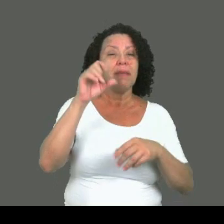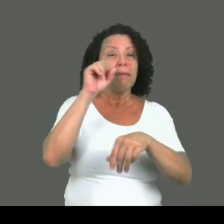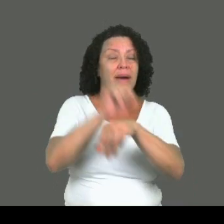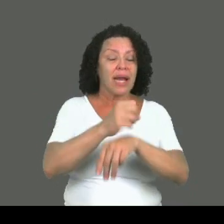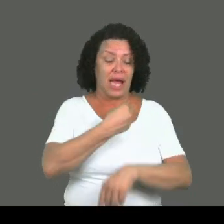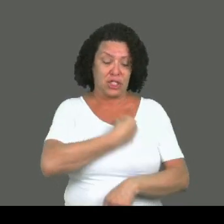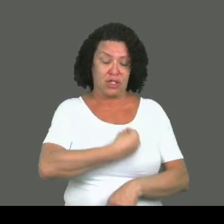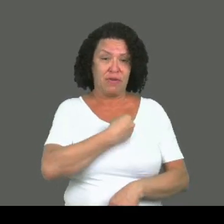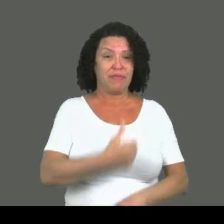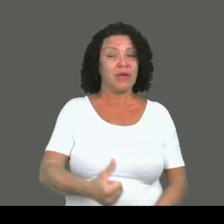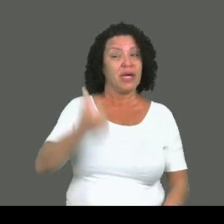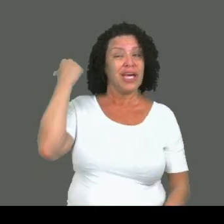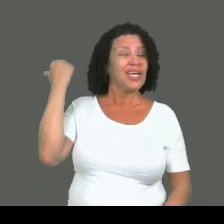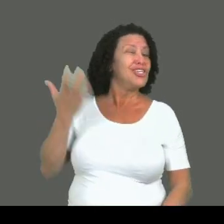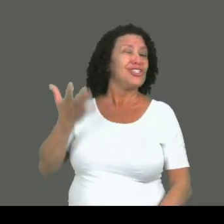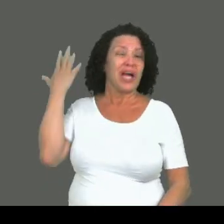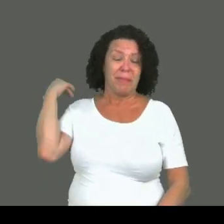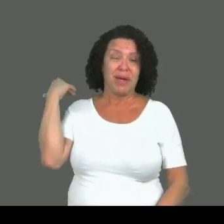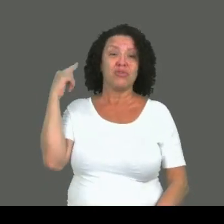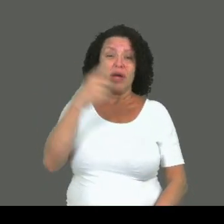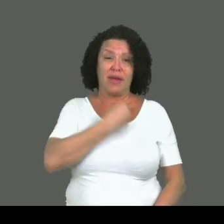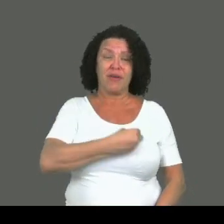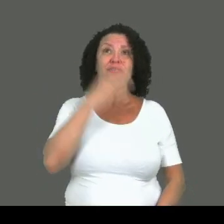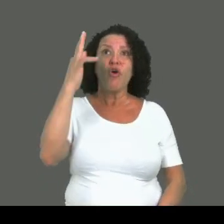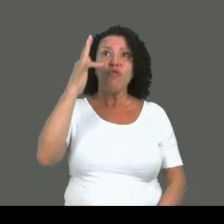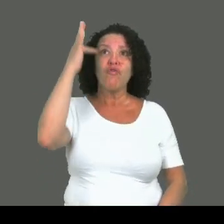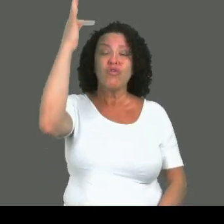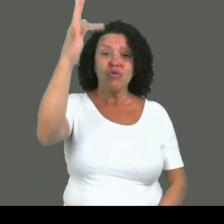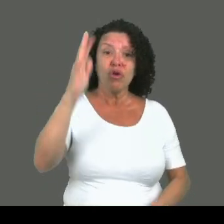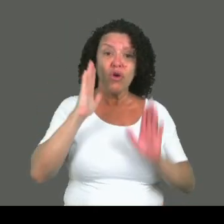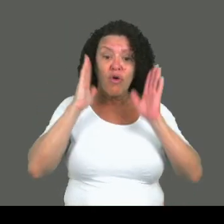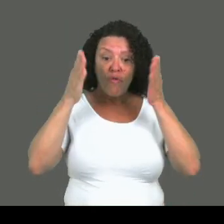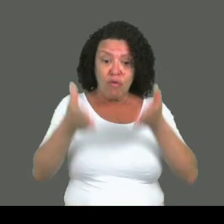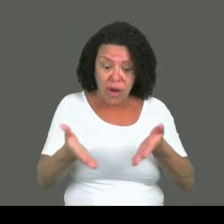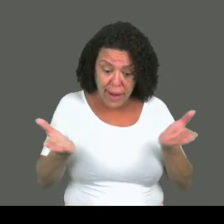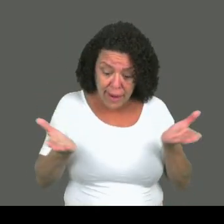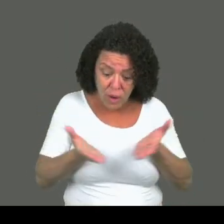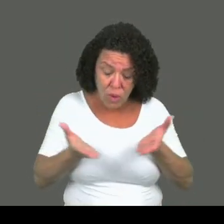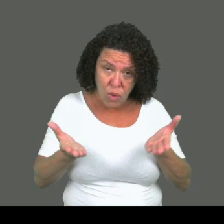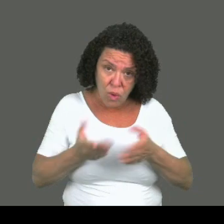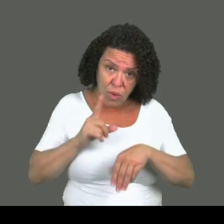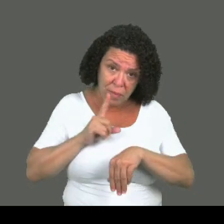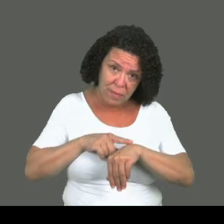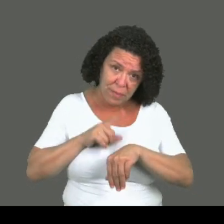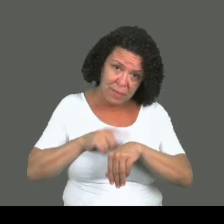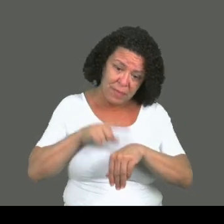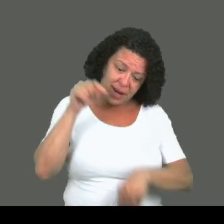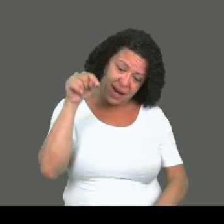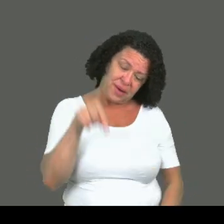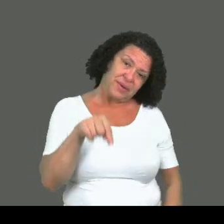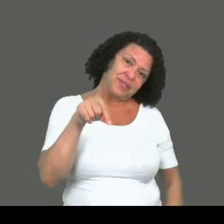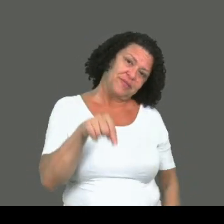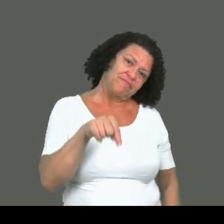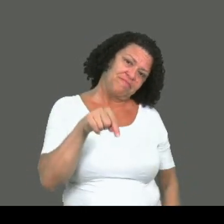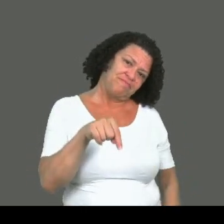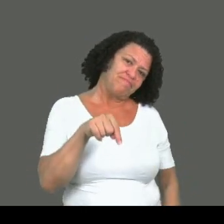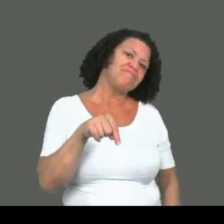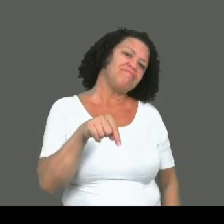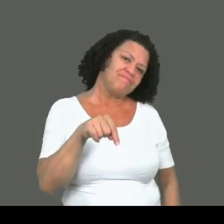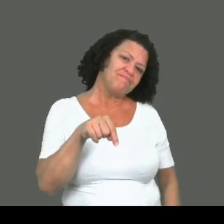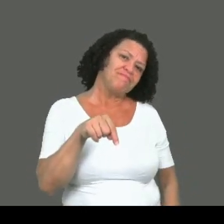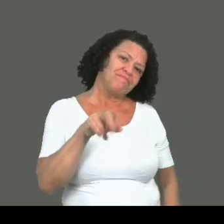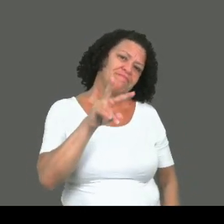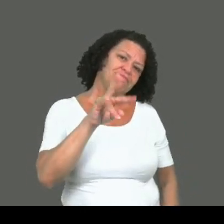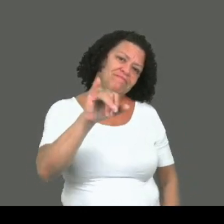e parar de vivenciar o futuro e focar no agora, no presente, no momento, né? A gente vai